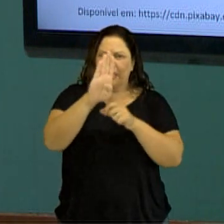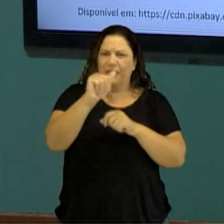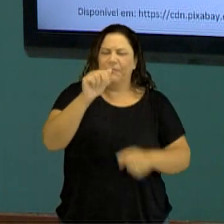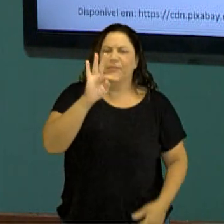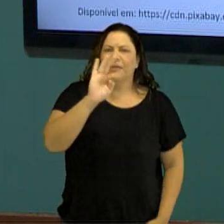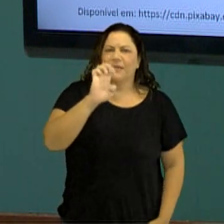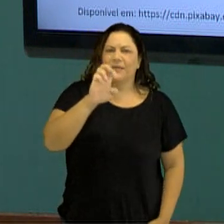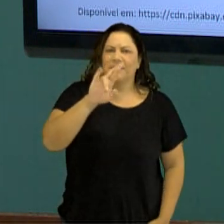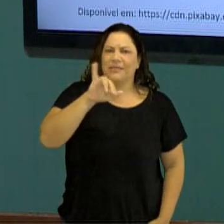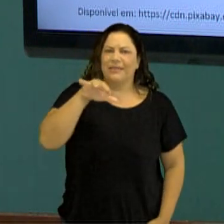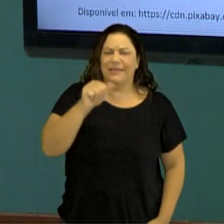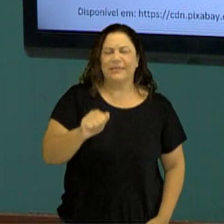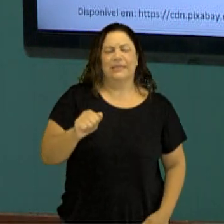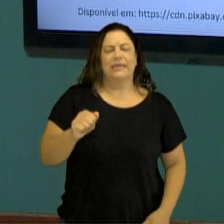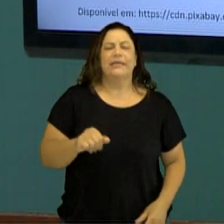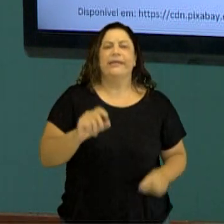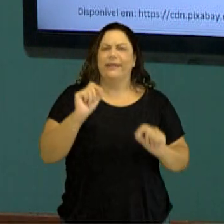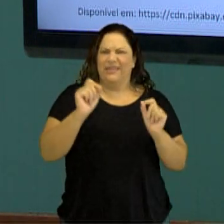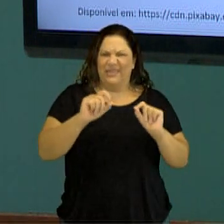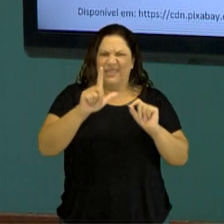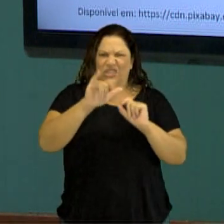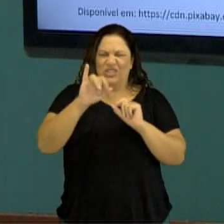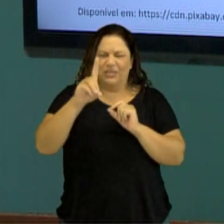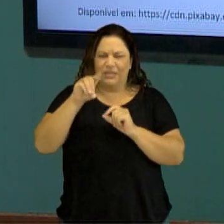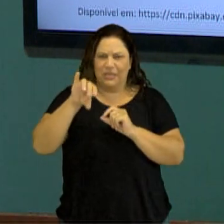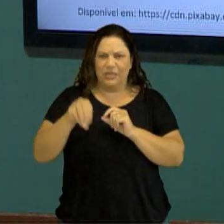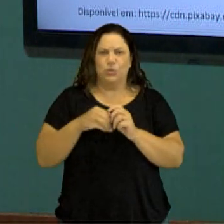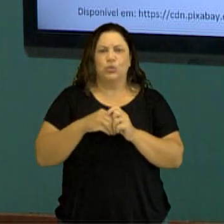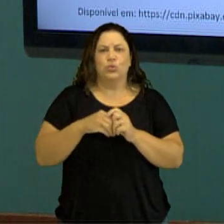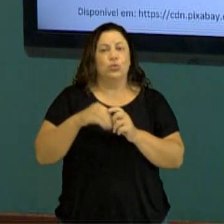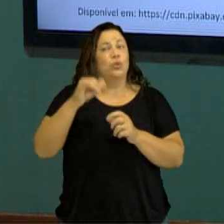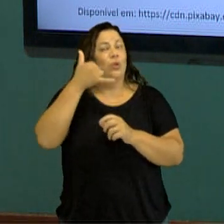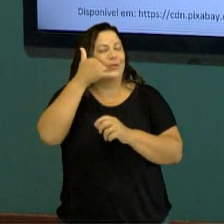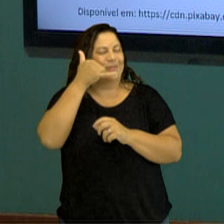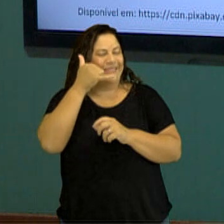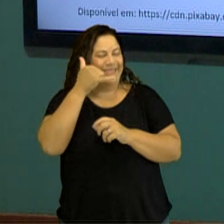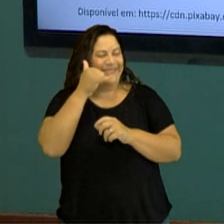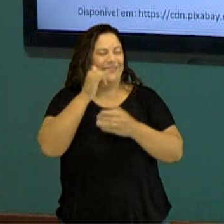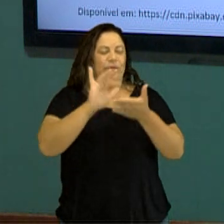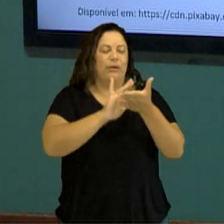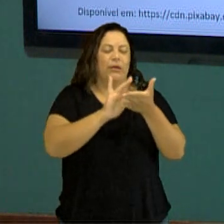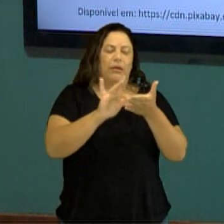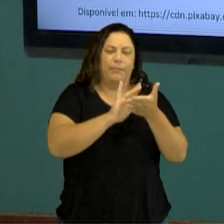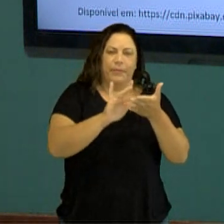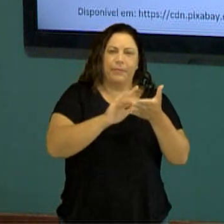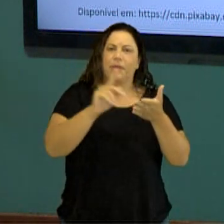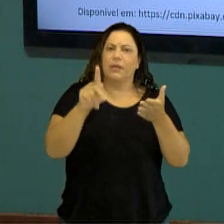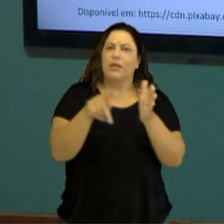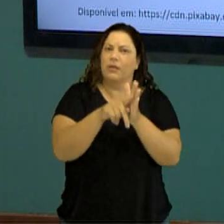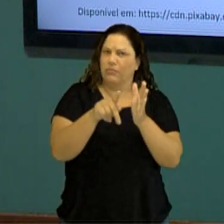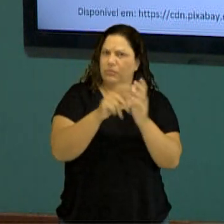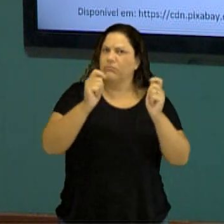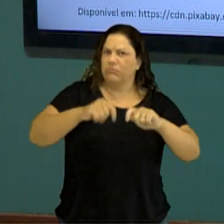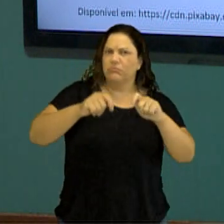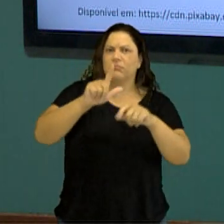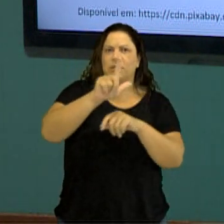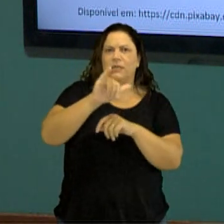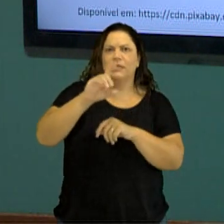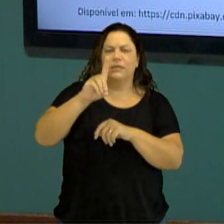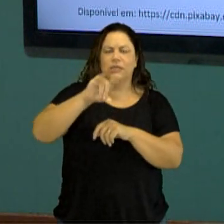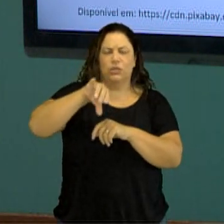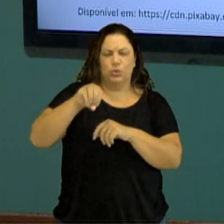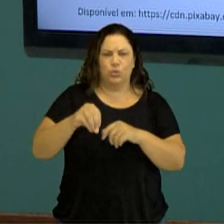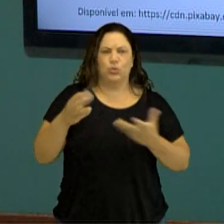formando o teu celular, que você está usando para me ver agora? Pois então, a bateria do teu celular, que é de lítio, é formado por átomos desse elemento